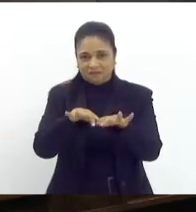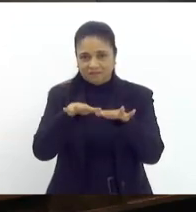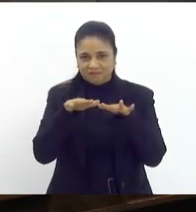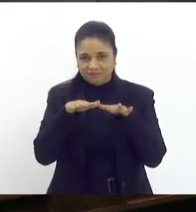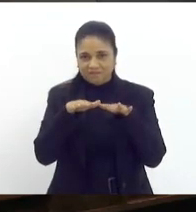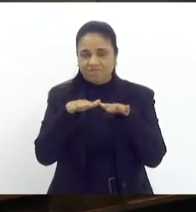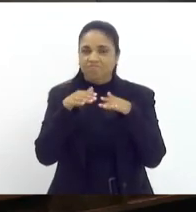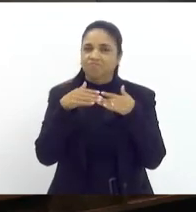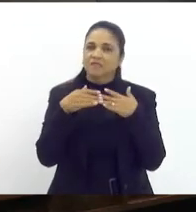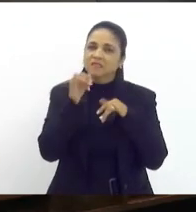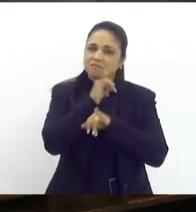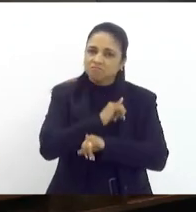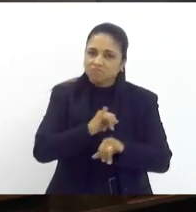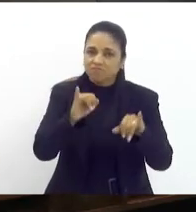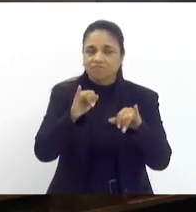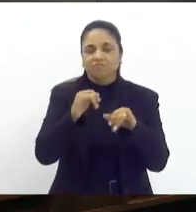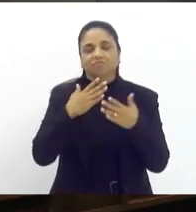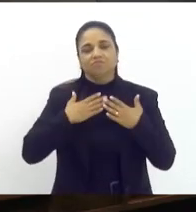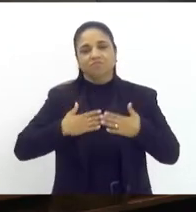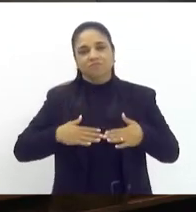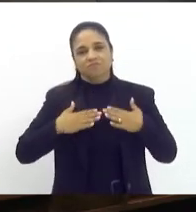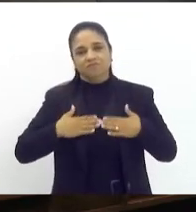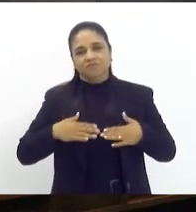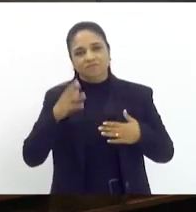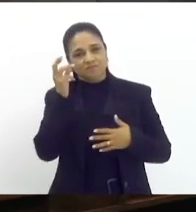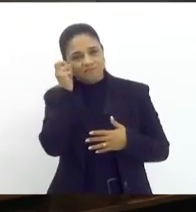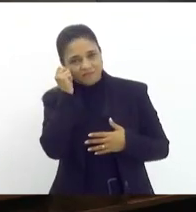a todos um ótimo descanso